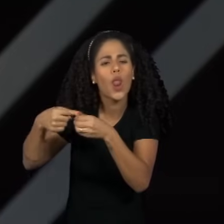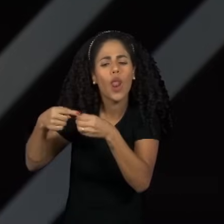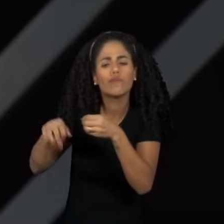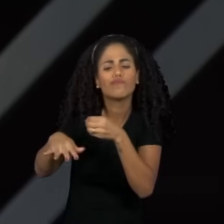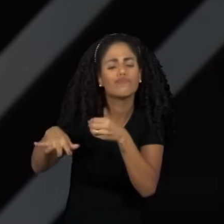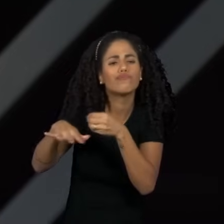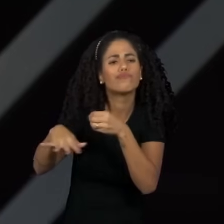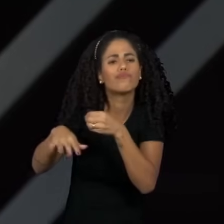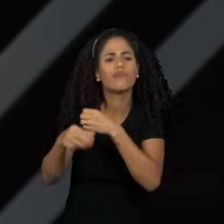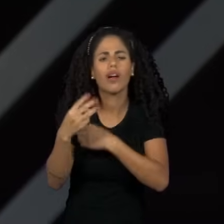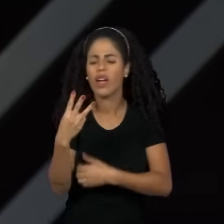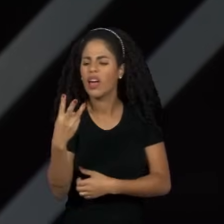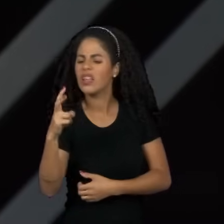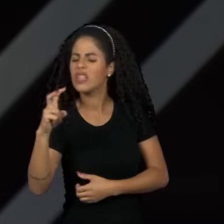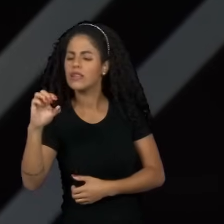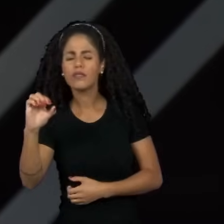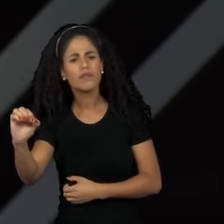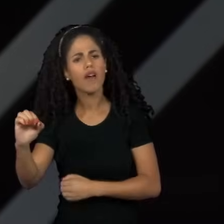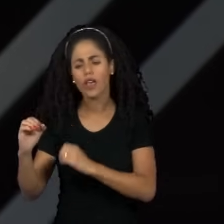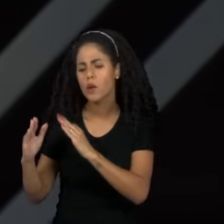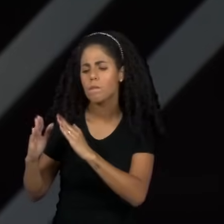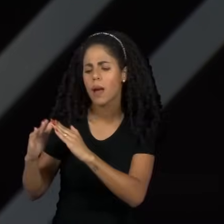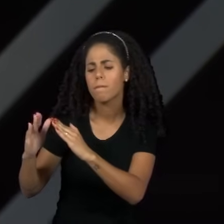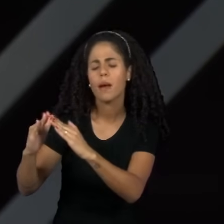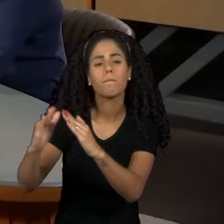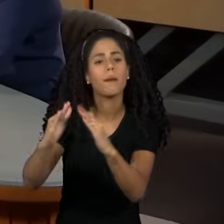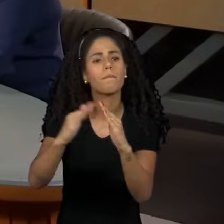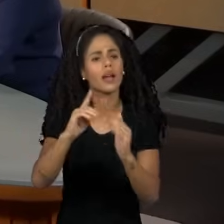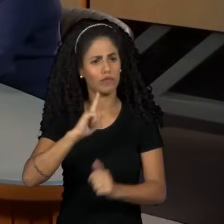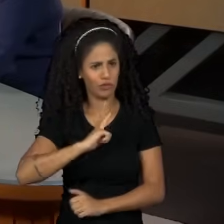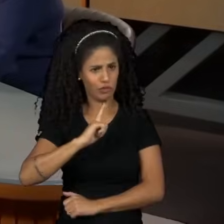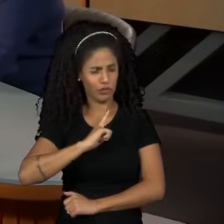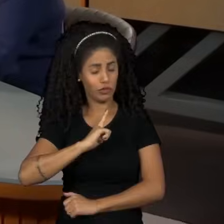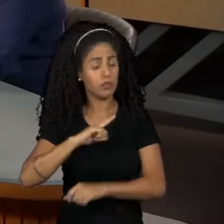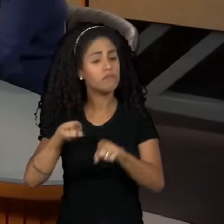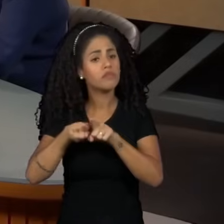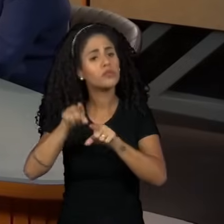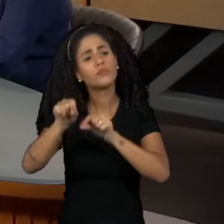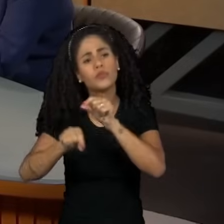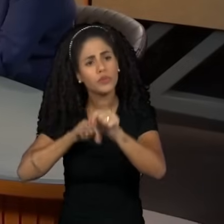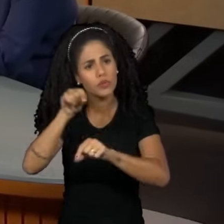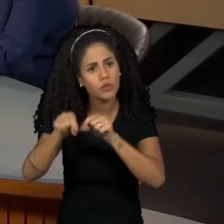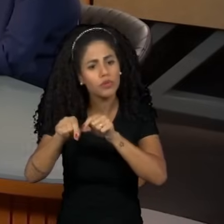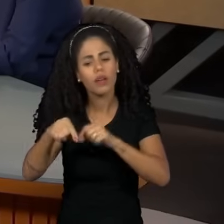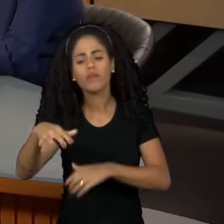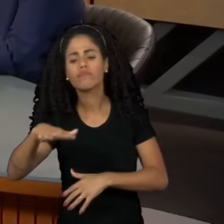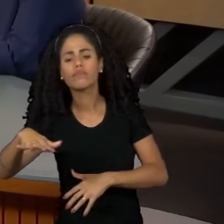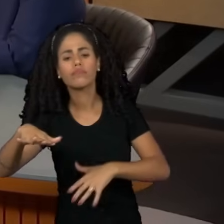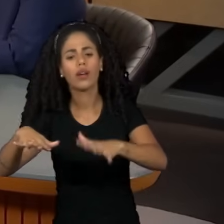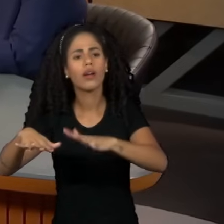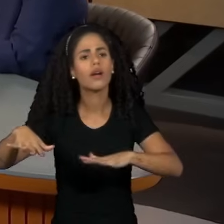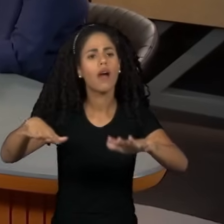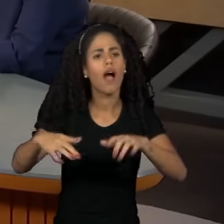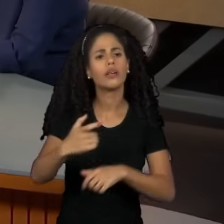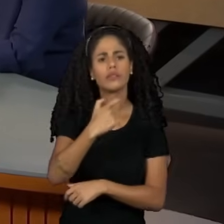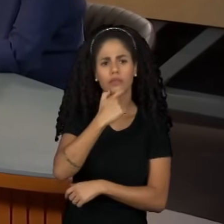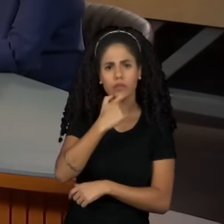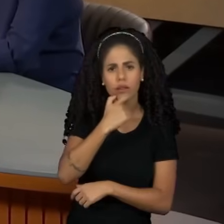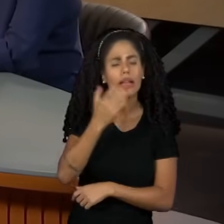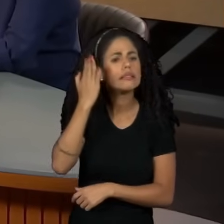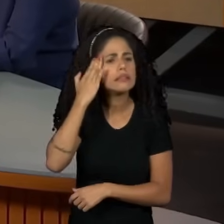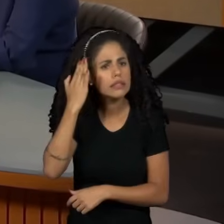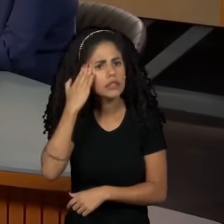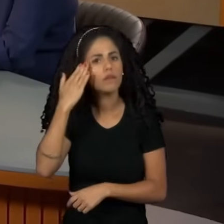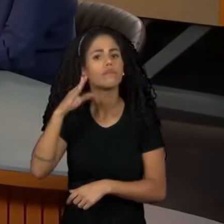de 350 ou 300 habitantes. E, seja, em inglês seria se falar numa